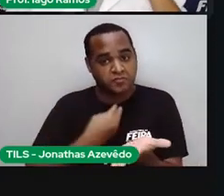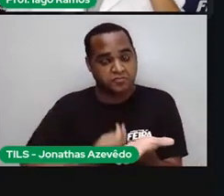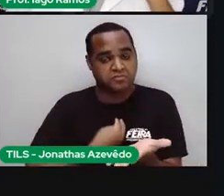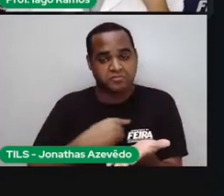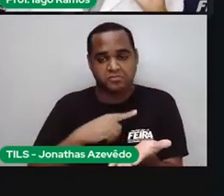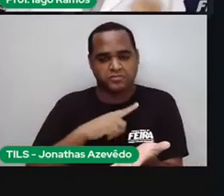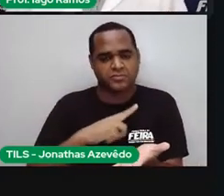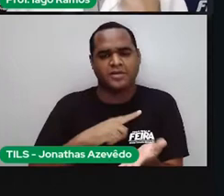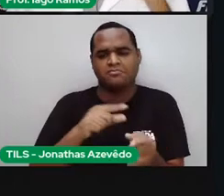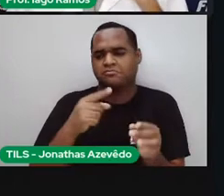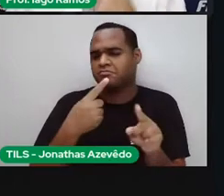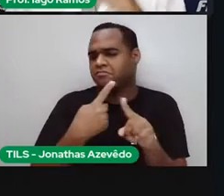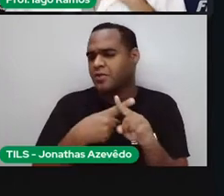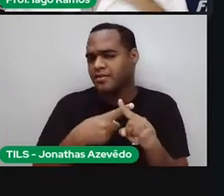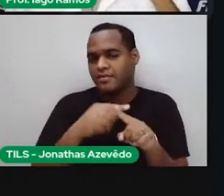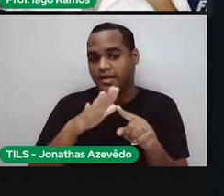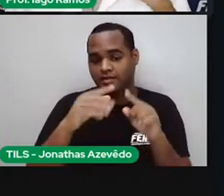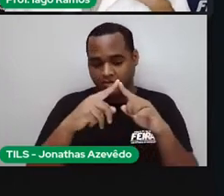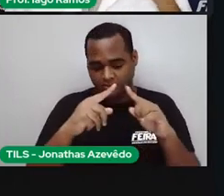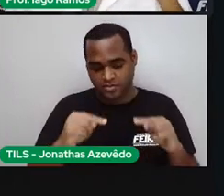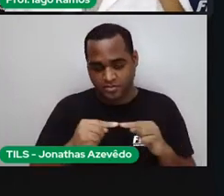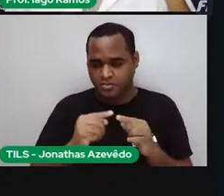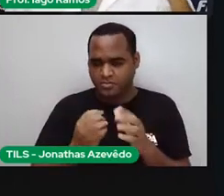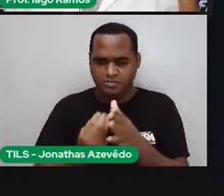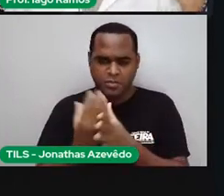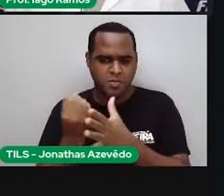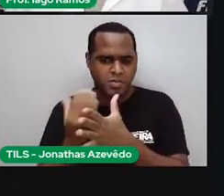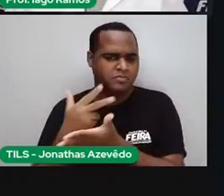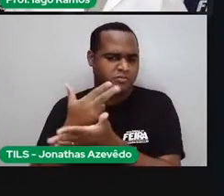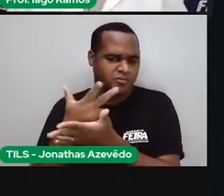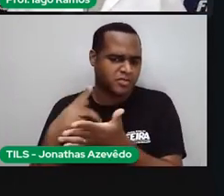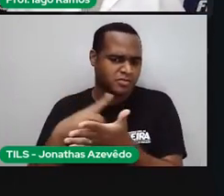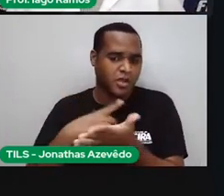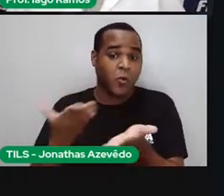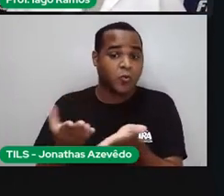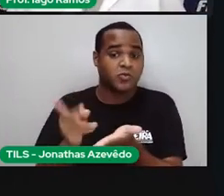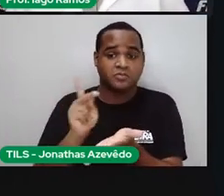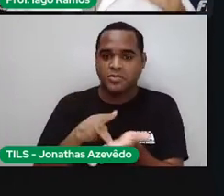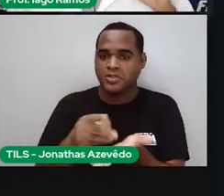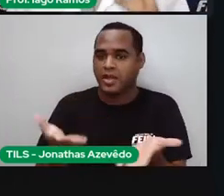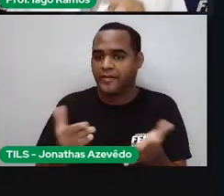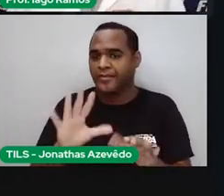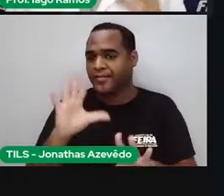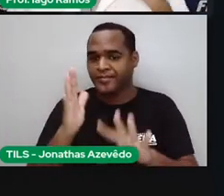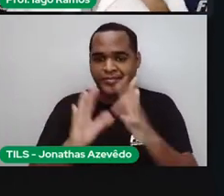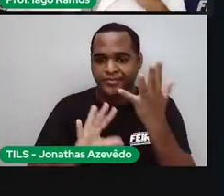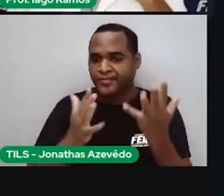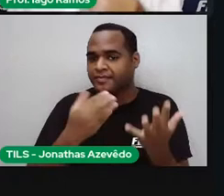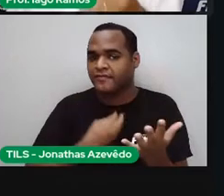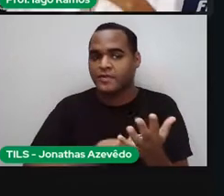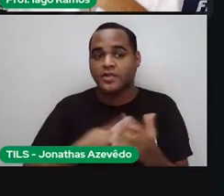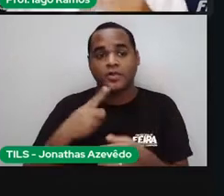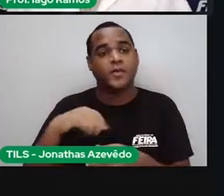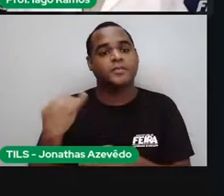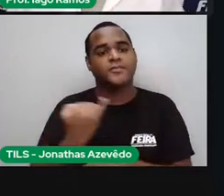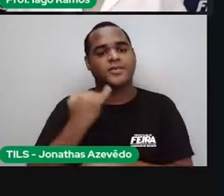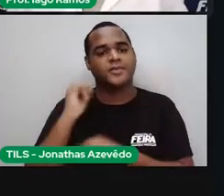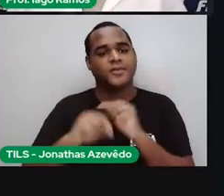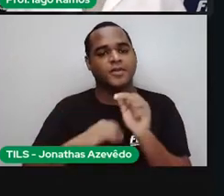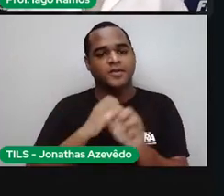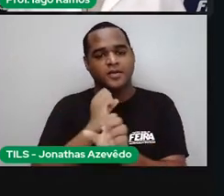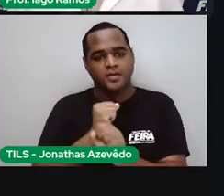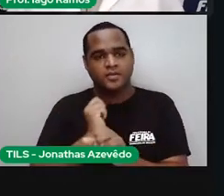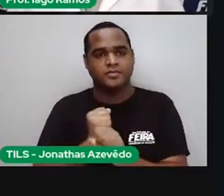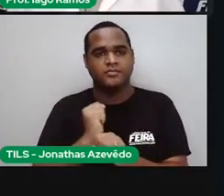por quê Porque Triângulo é uma coisa que pode aparecer em objetos ou coisas do mundo real então é importante a gente conhecer como